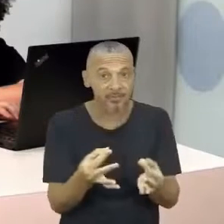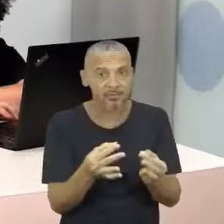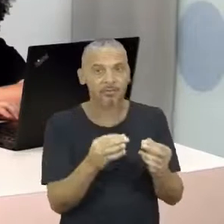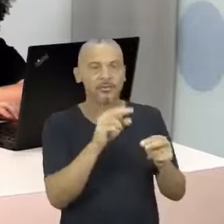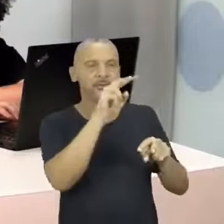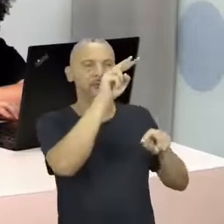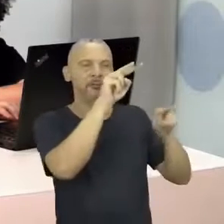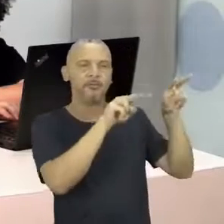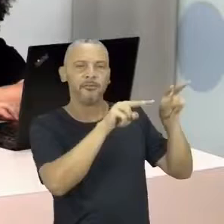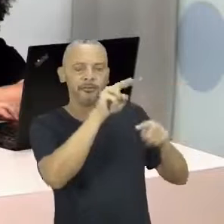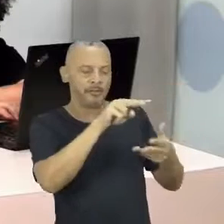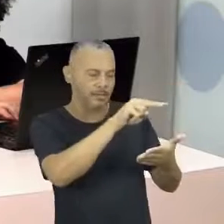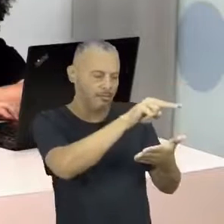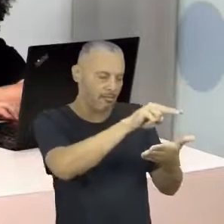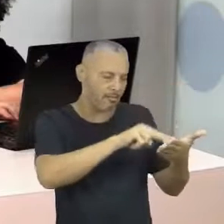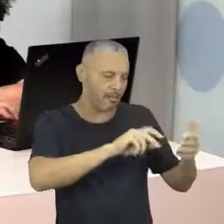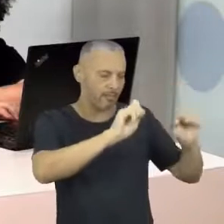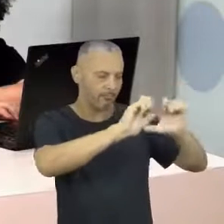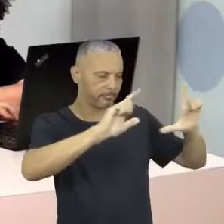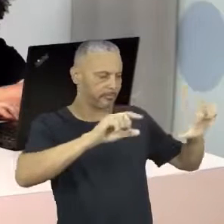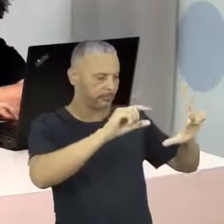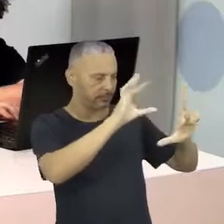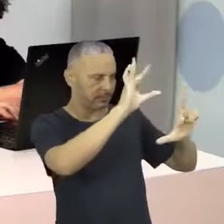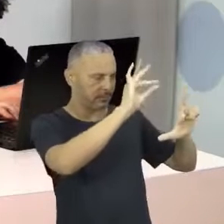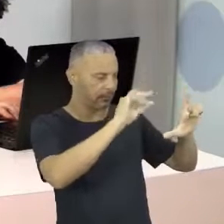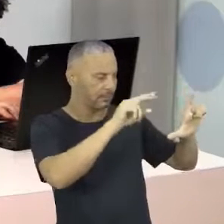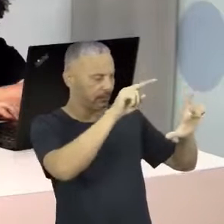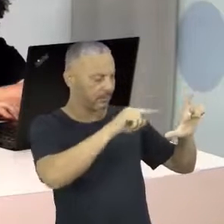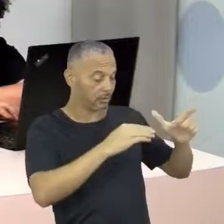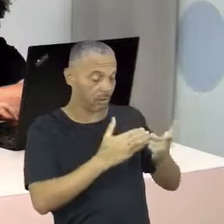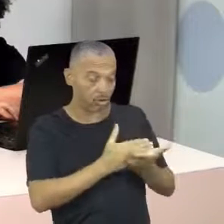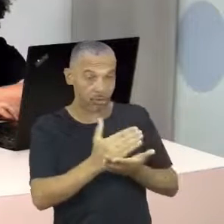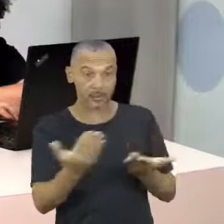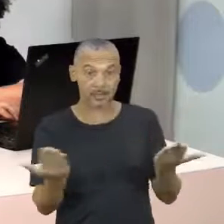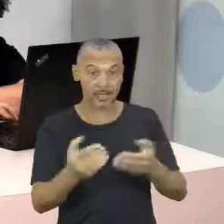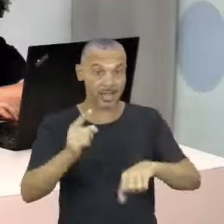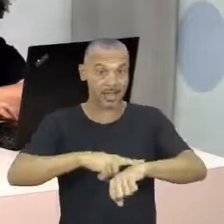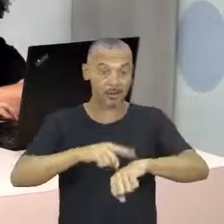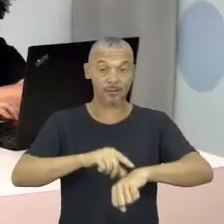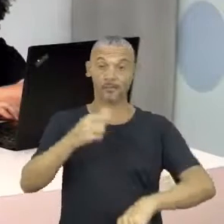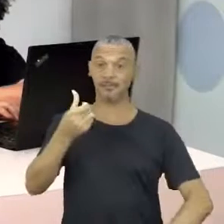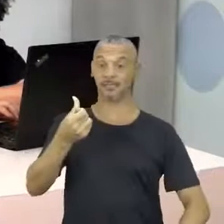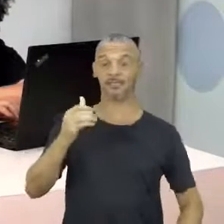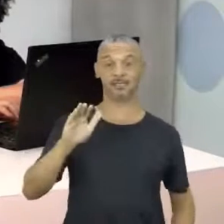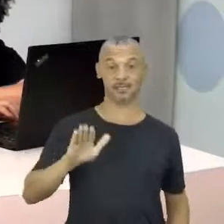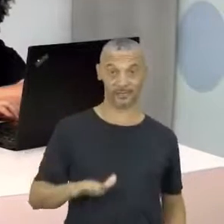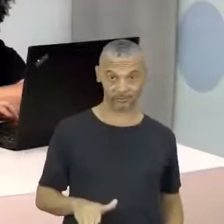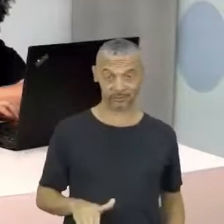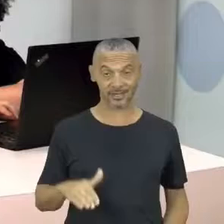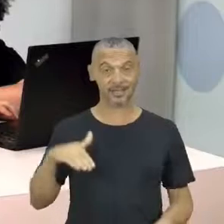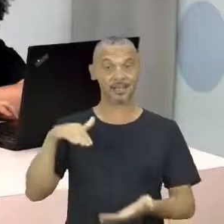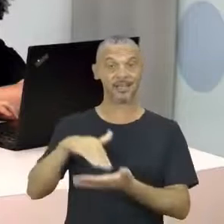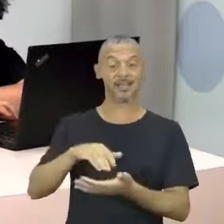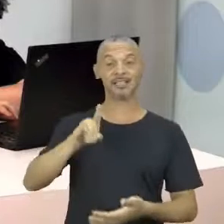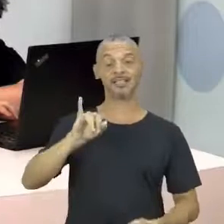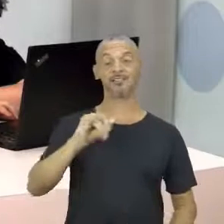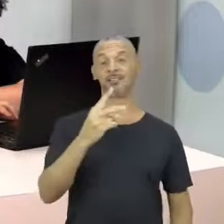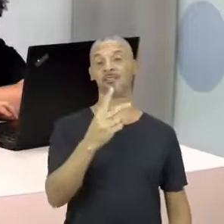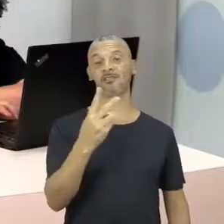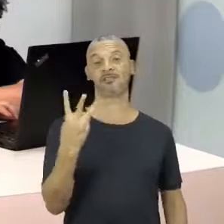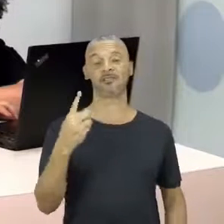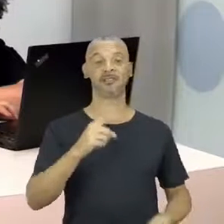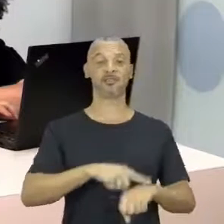observem os detalhes e aí sim faça a sua inscrição. Ela começa hoje, agora, né, às 18 horas, ela começou, e ela vai até o dia 23,